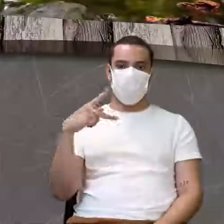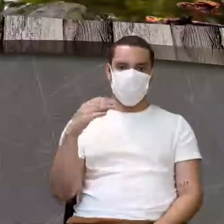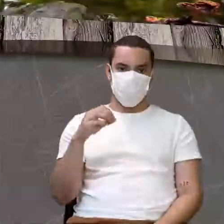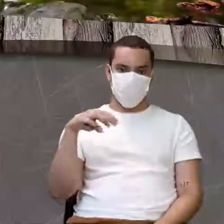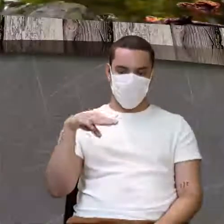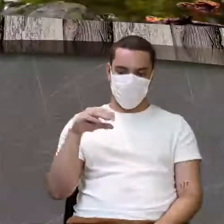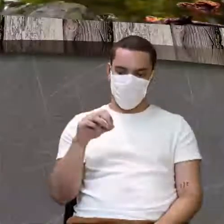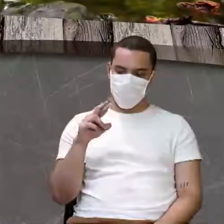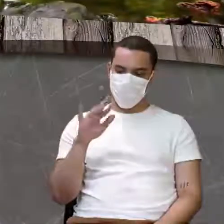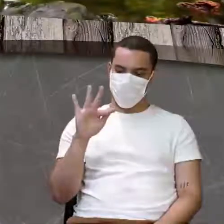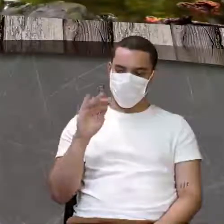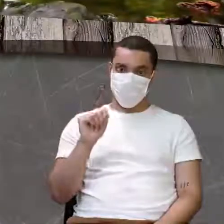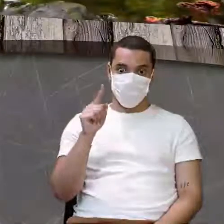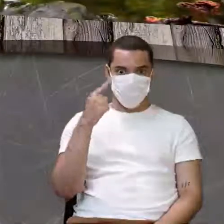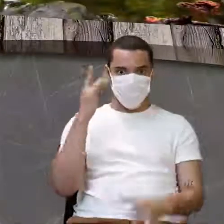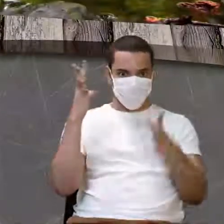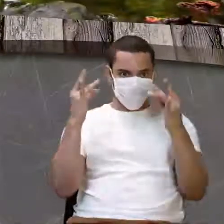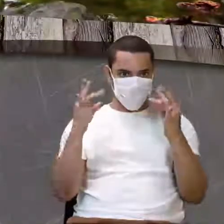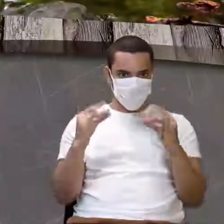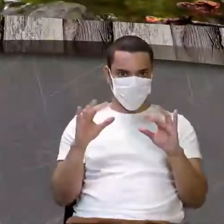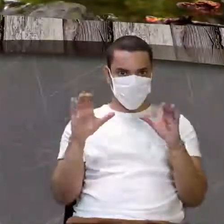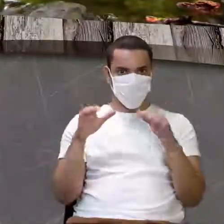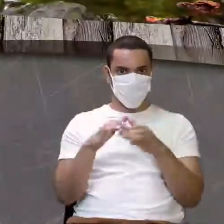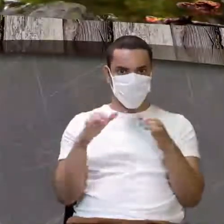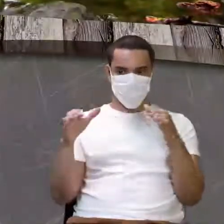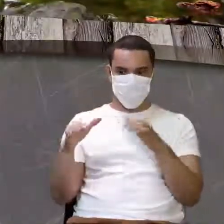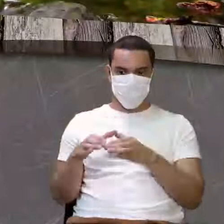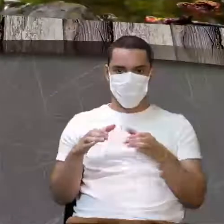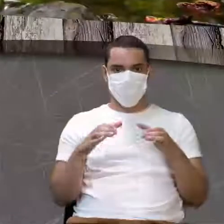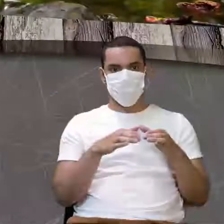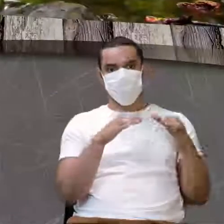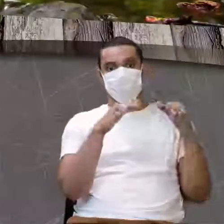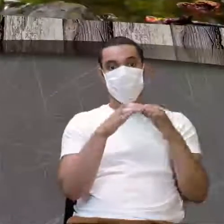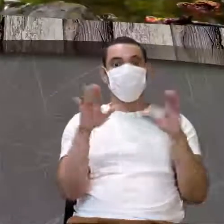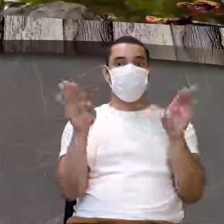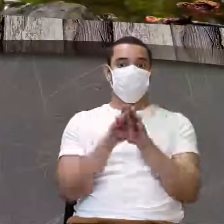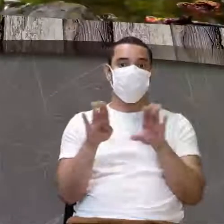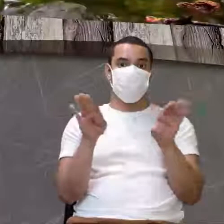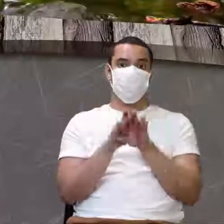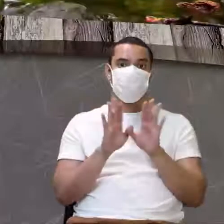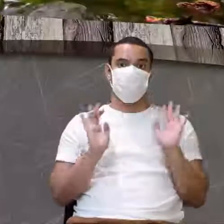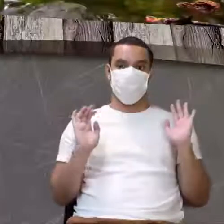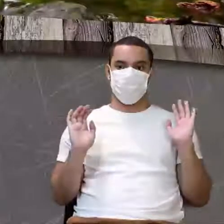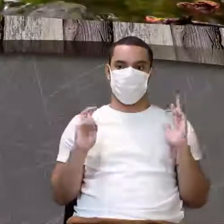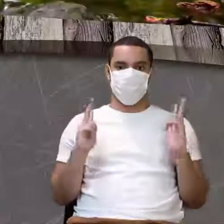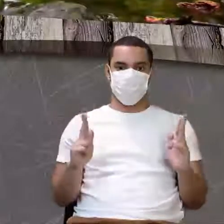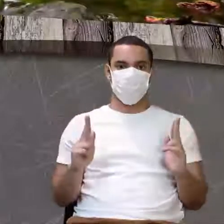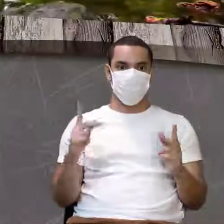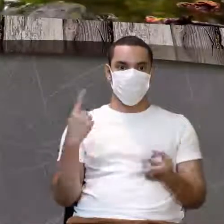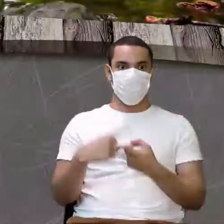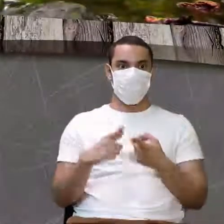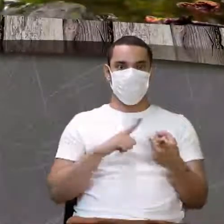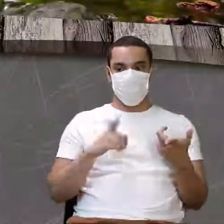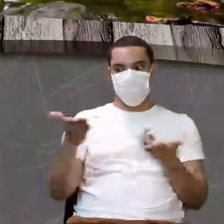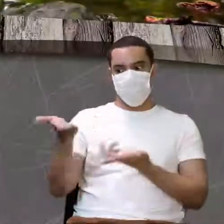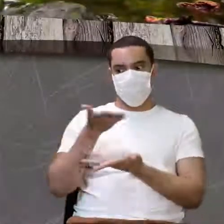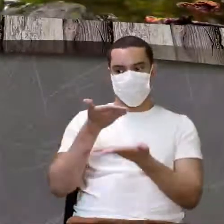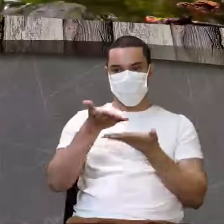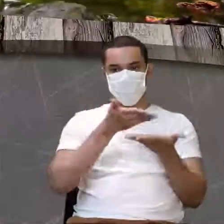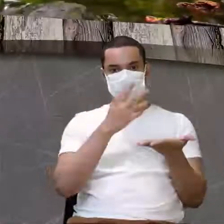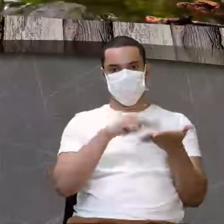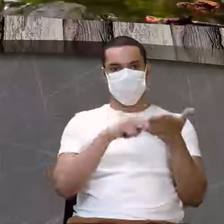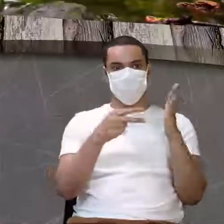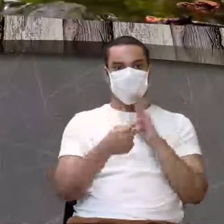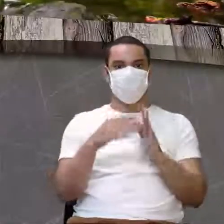E olha o detalhe, ela vai estar nesse grupo e nesse grupo e nesse grupo também. Ah, esse compartilhamento. Então, é